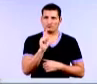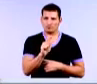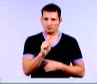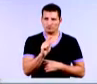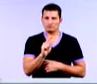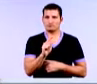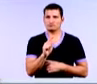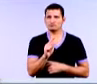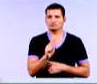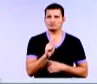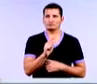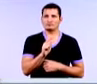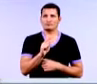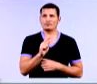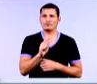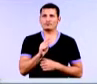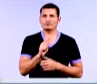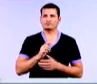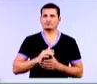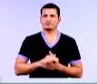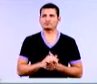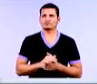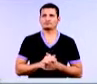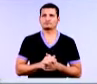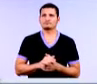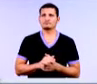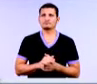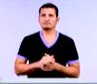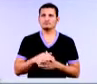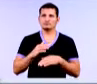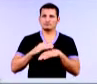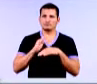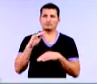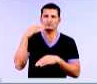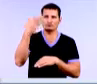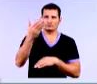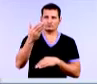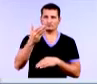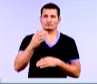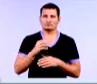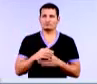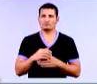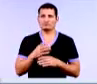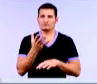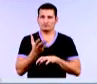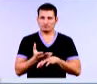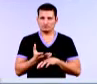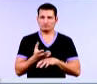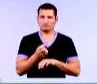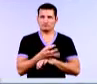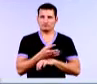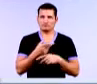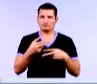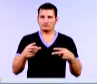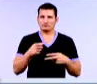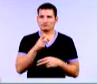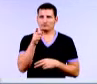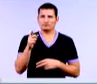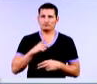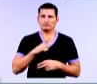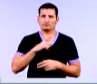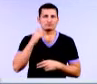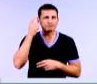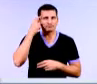nosso fim da nossa disciplina de lógica de programação, que mais para frente no curso, na disciplina de orientação a objetos, vocês vão ter uma noção